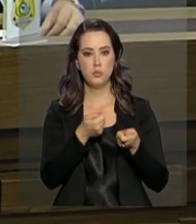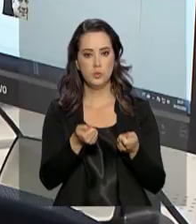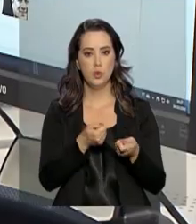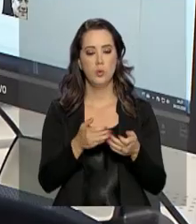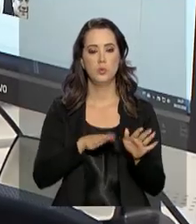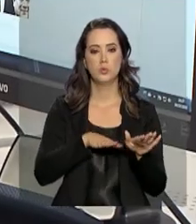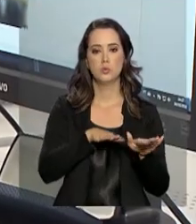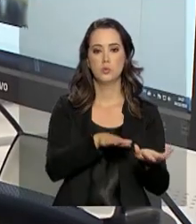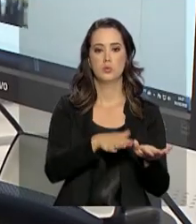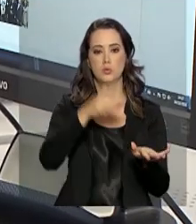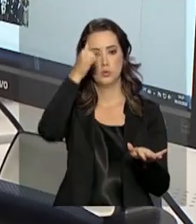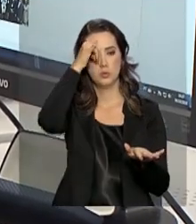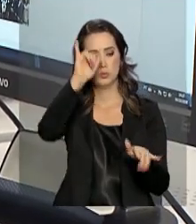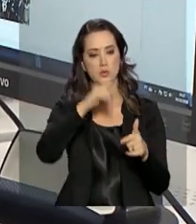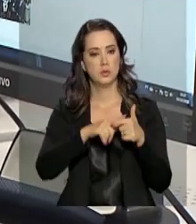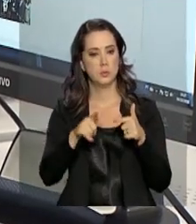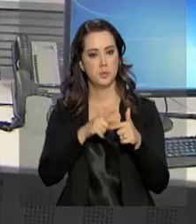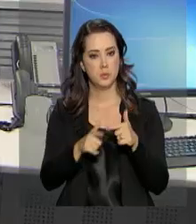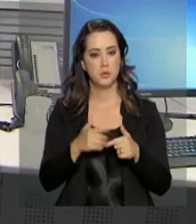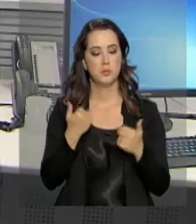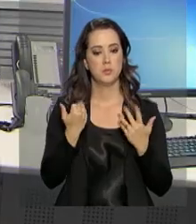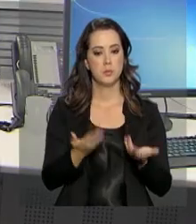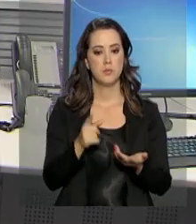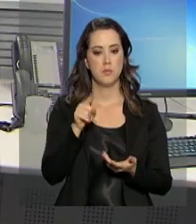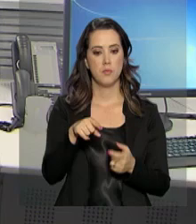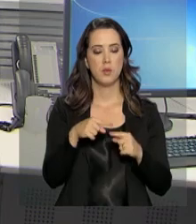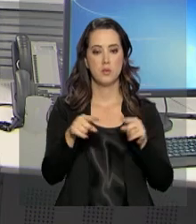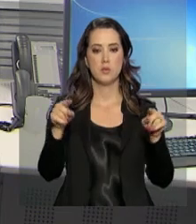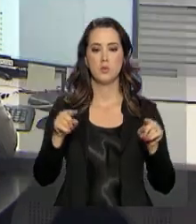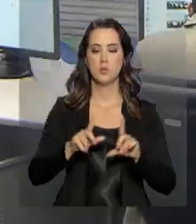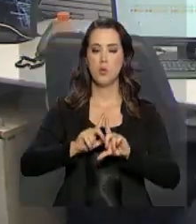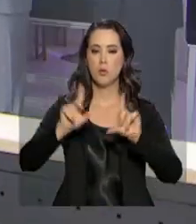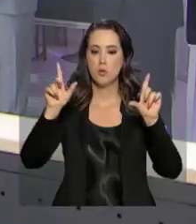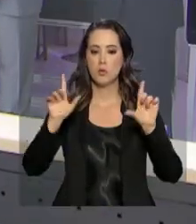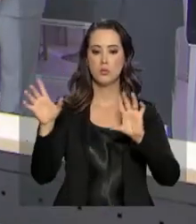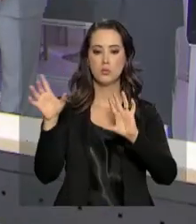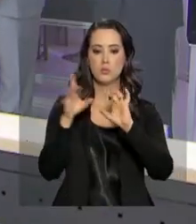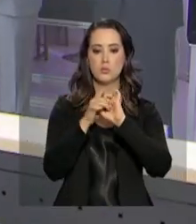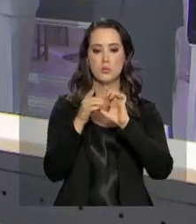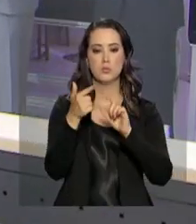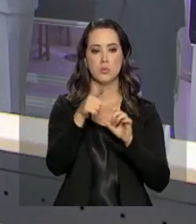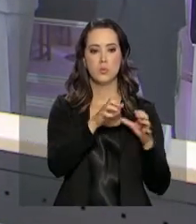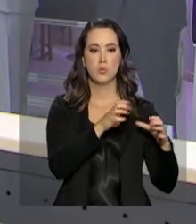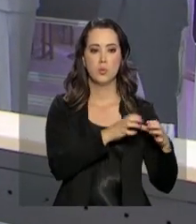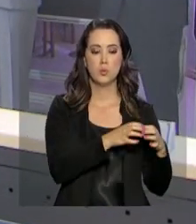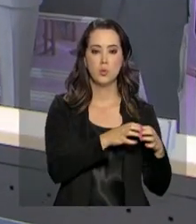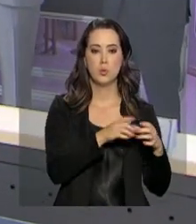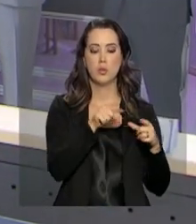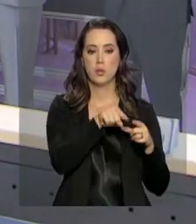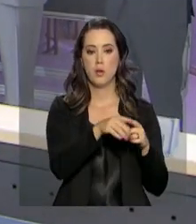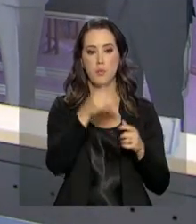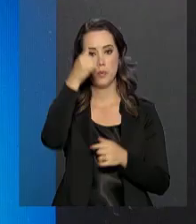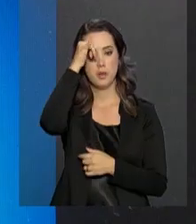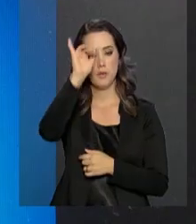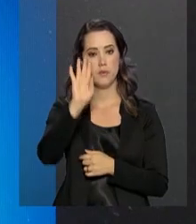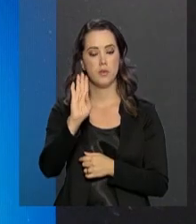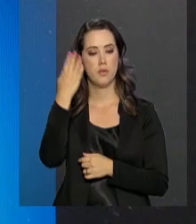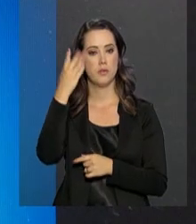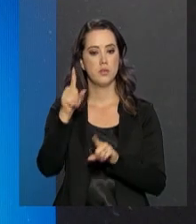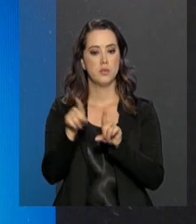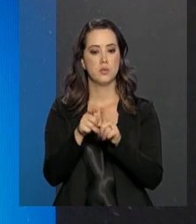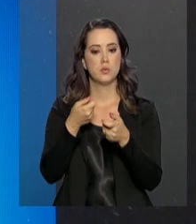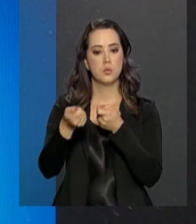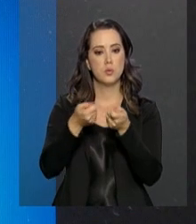e prevenção às situações de emergência este centro está conectado a uma outra central de combate à fraude e